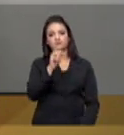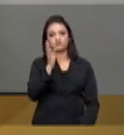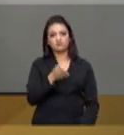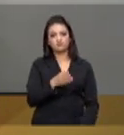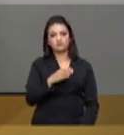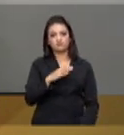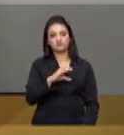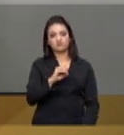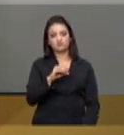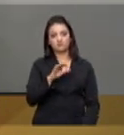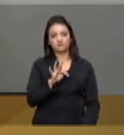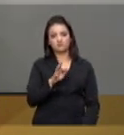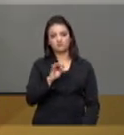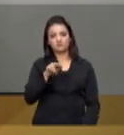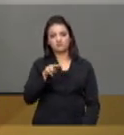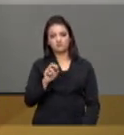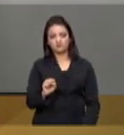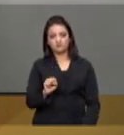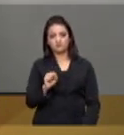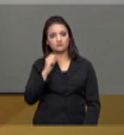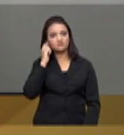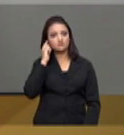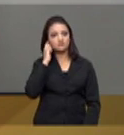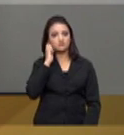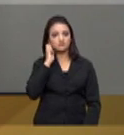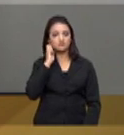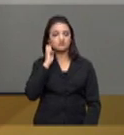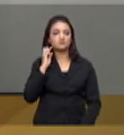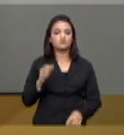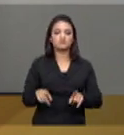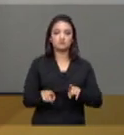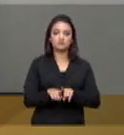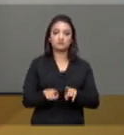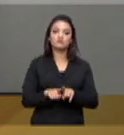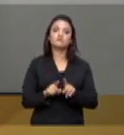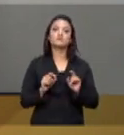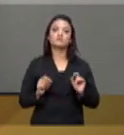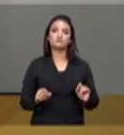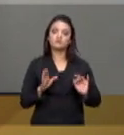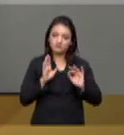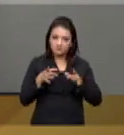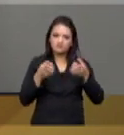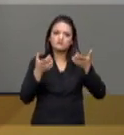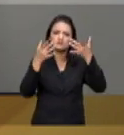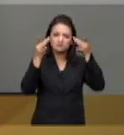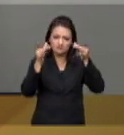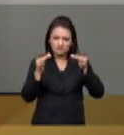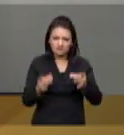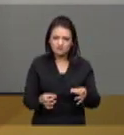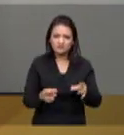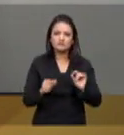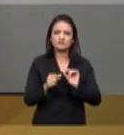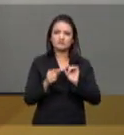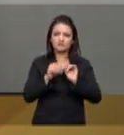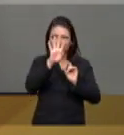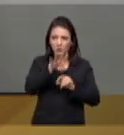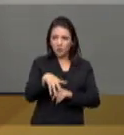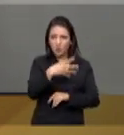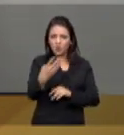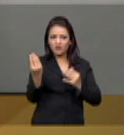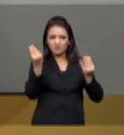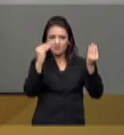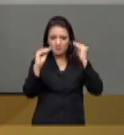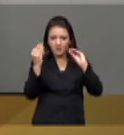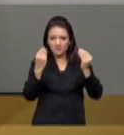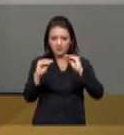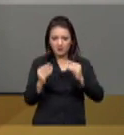da PIS e, do PIS e da COFINS. E também neste ponto, portanto, em que detalhei até mesmo com o quadro, com os valores, não